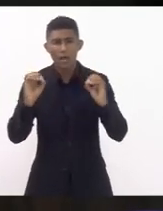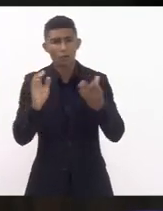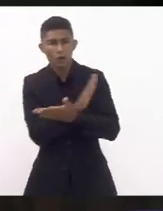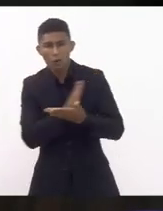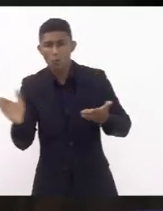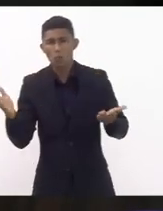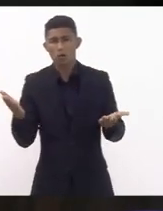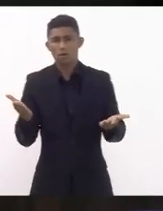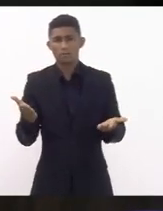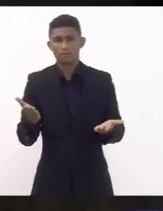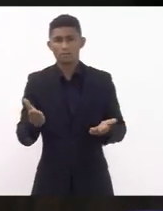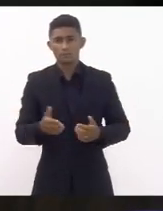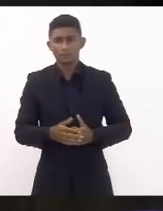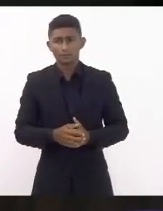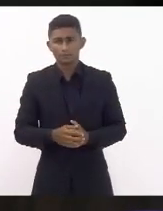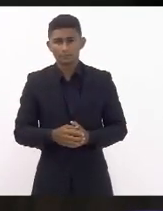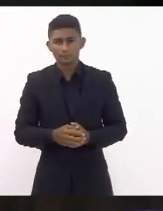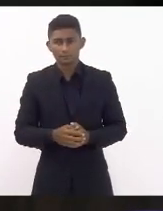a maior...